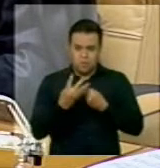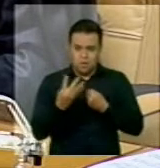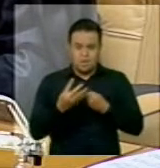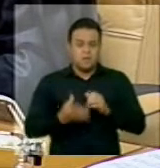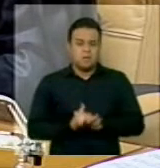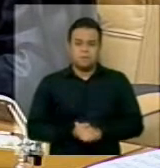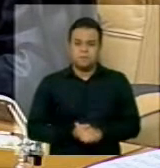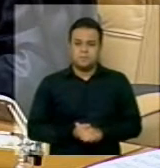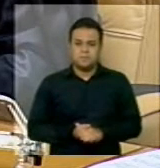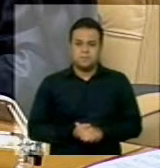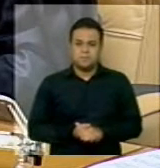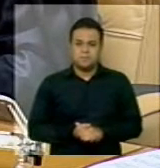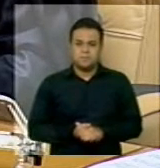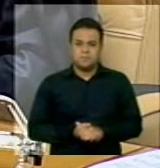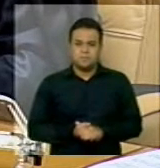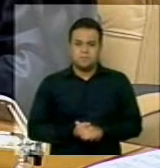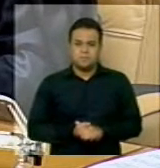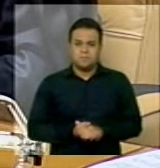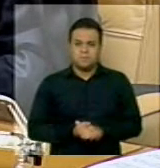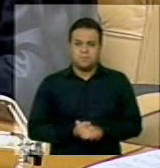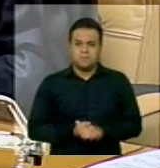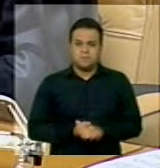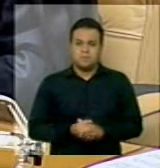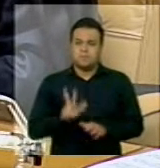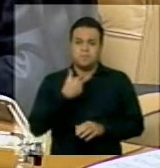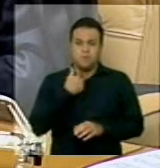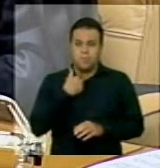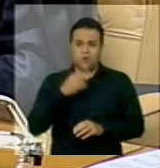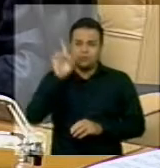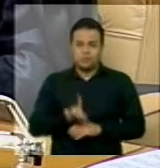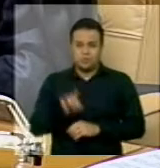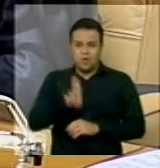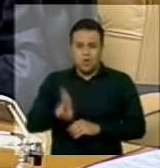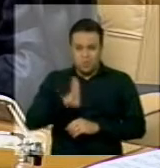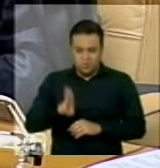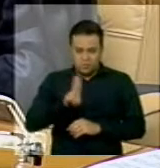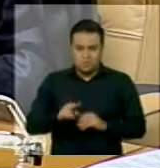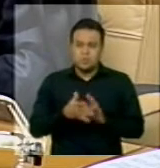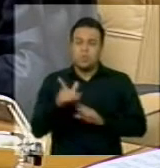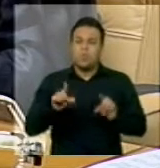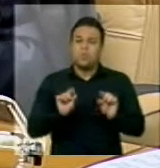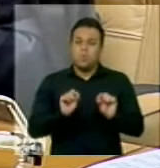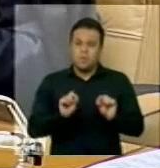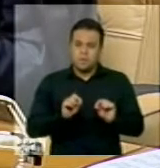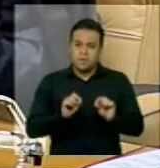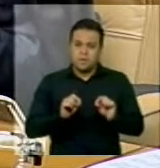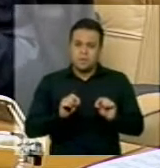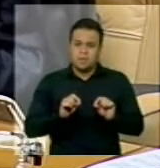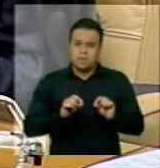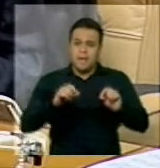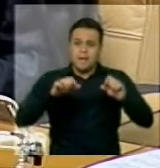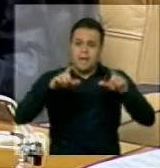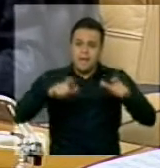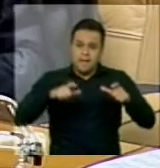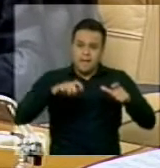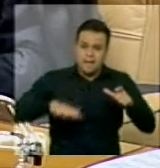serão passíveis de alienação ou concessão de direito real de uso, nos termos desta lei, as ocupações que recaiam sobre áreas. E